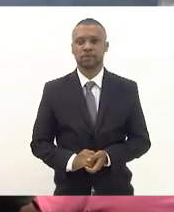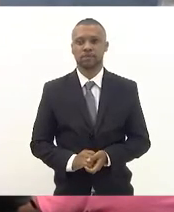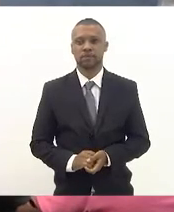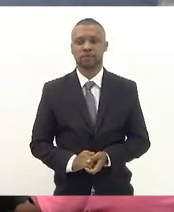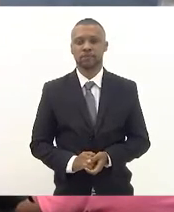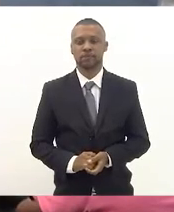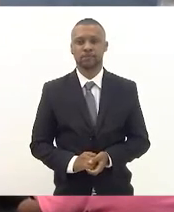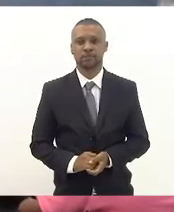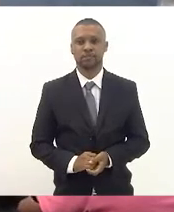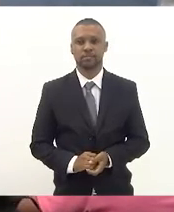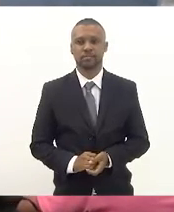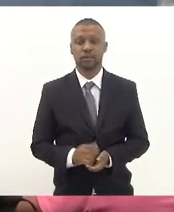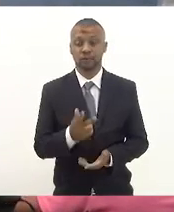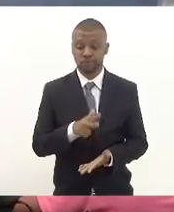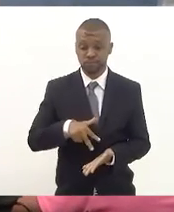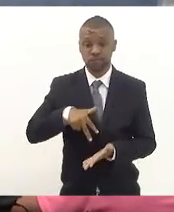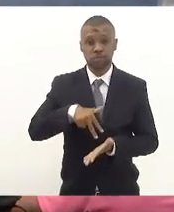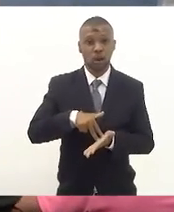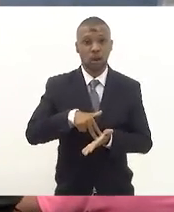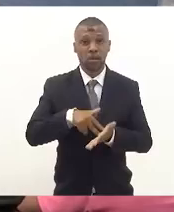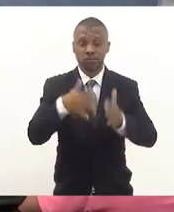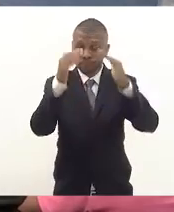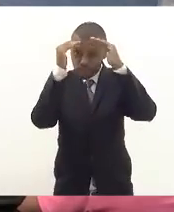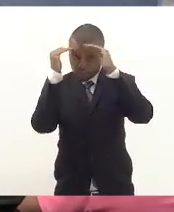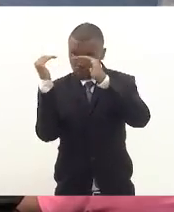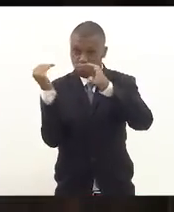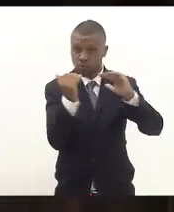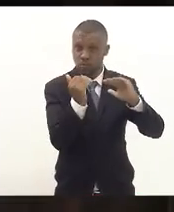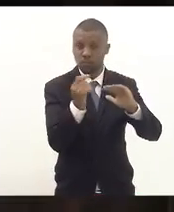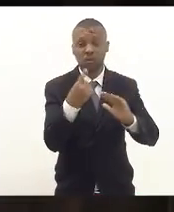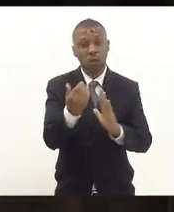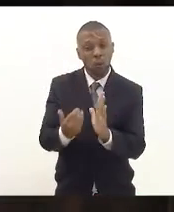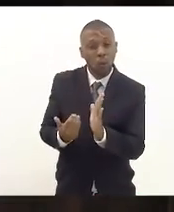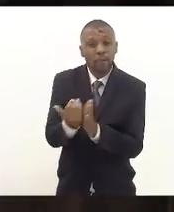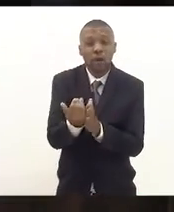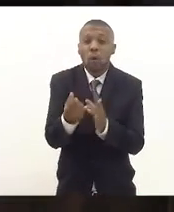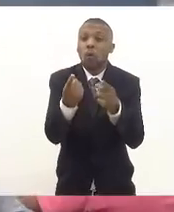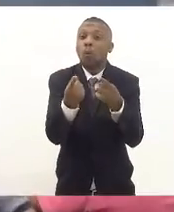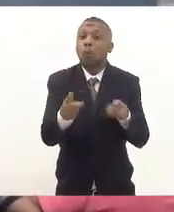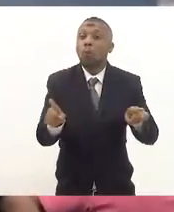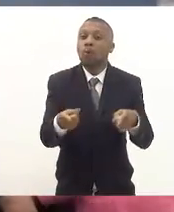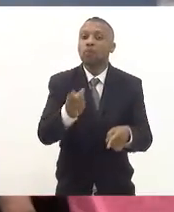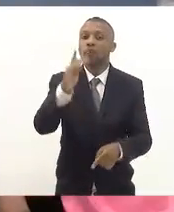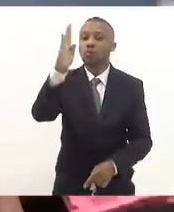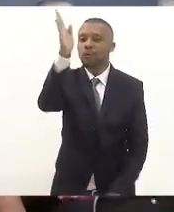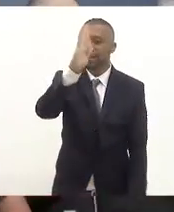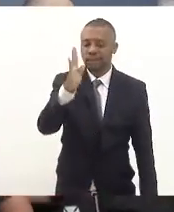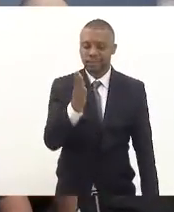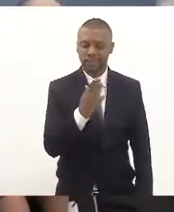nós ficamos em posição de respeito para ouvirmos o hino nacional